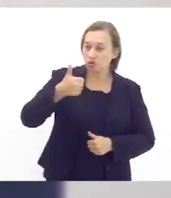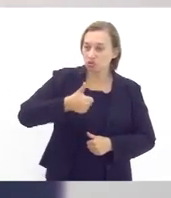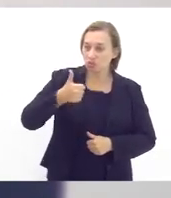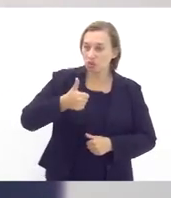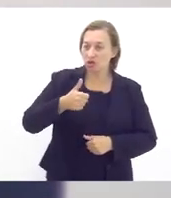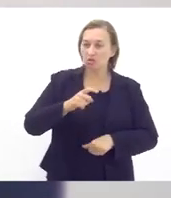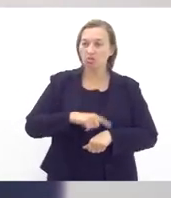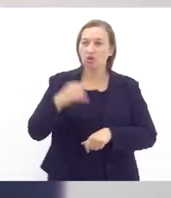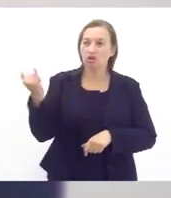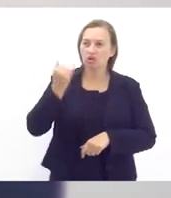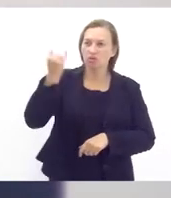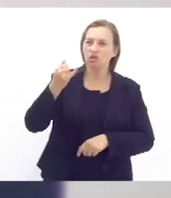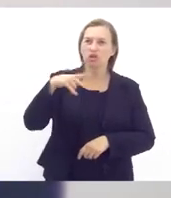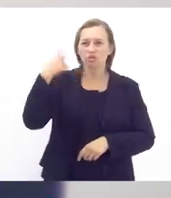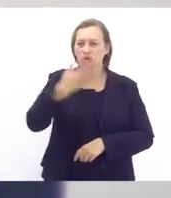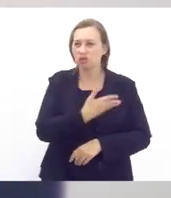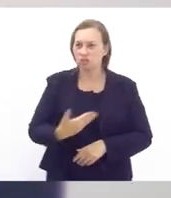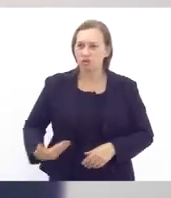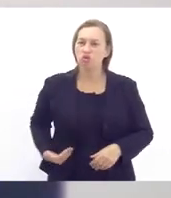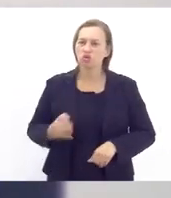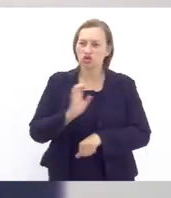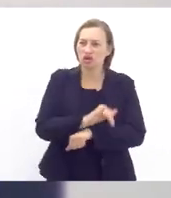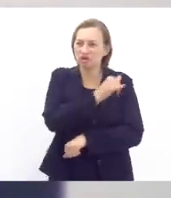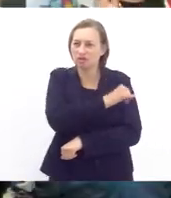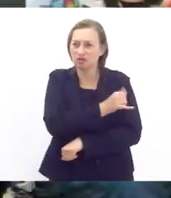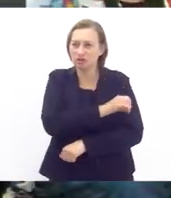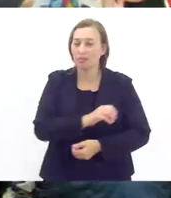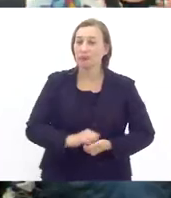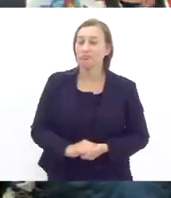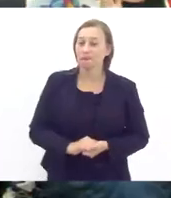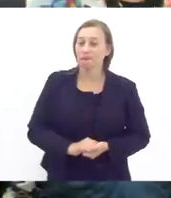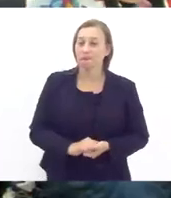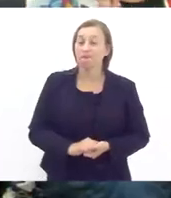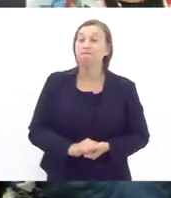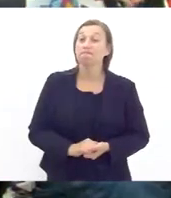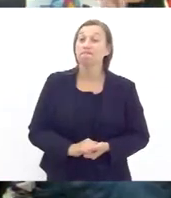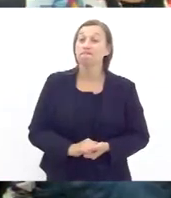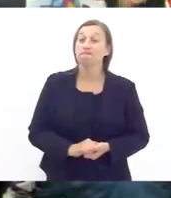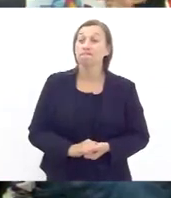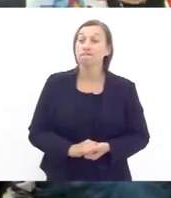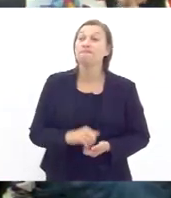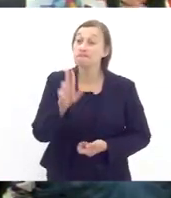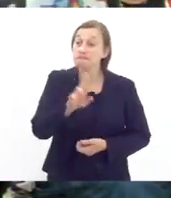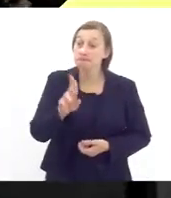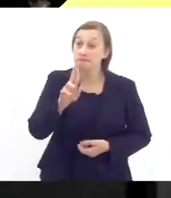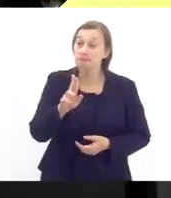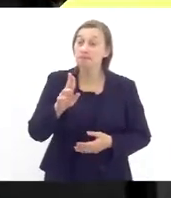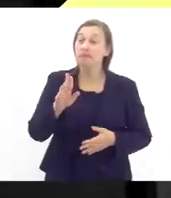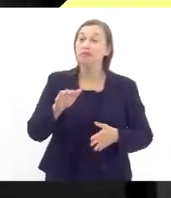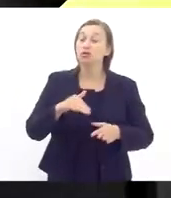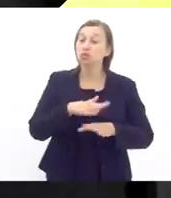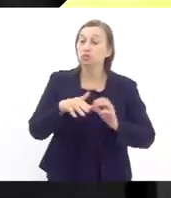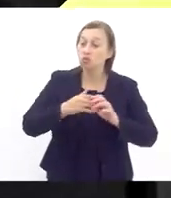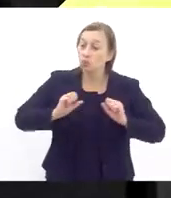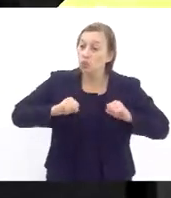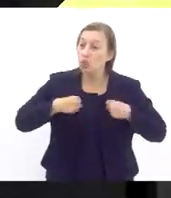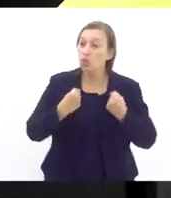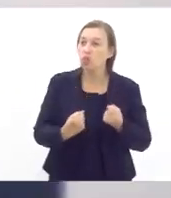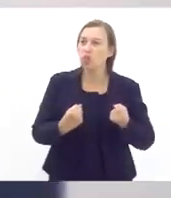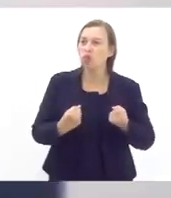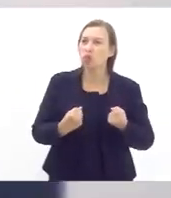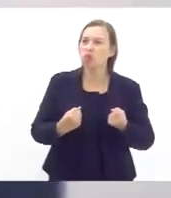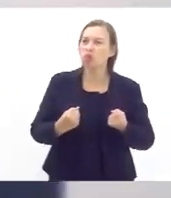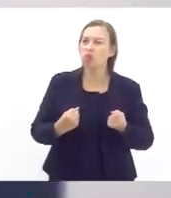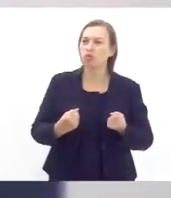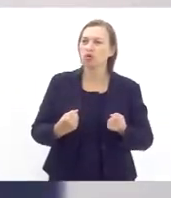de importância das políticas públicas no estado do Rio de Janeiro para isso nós estamos usando nossa força todo o